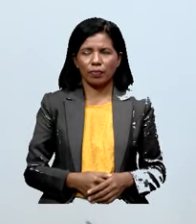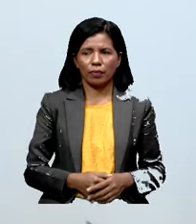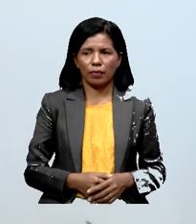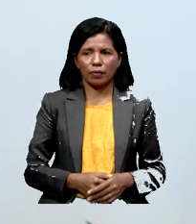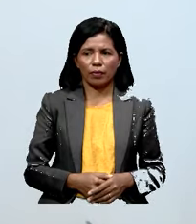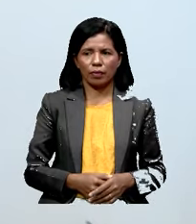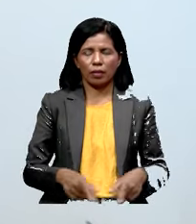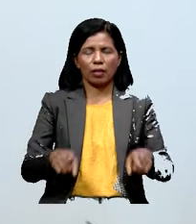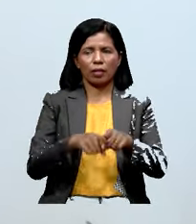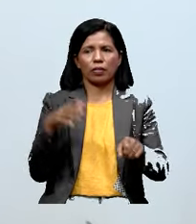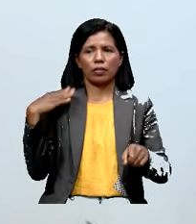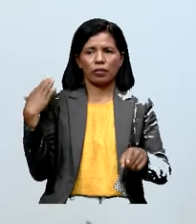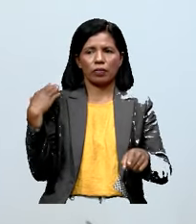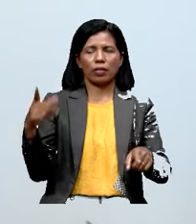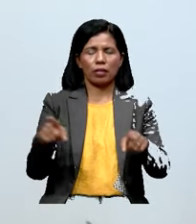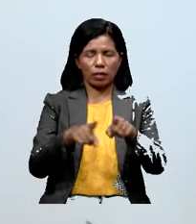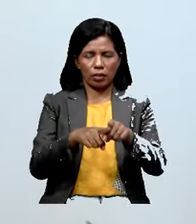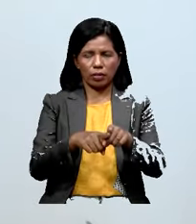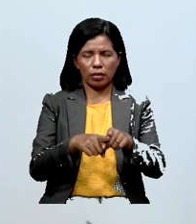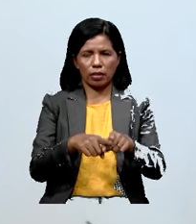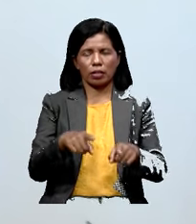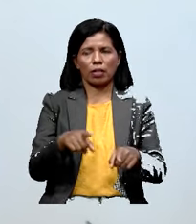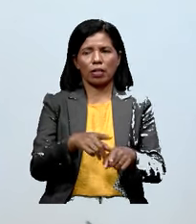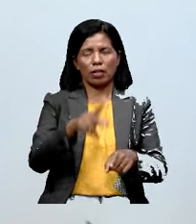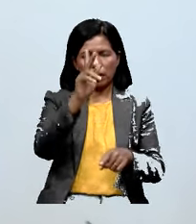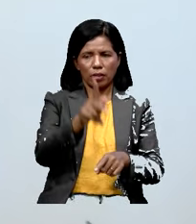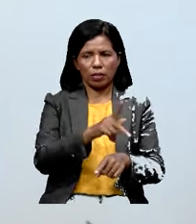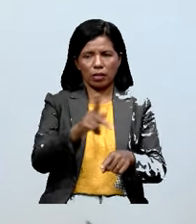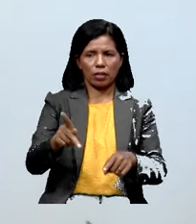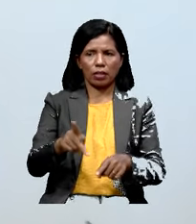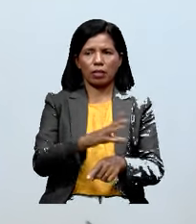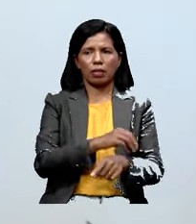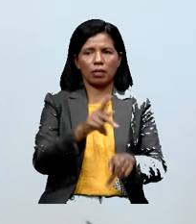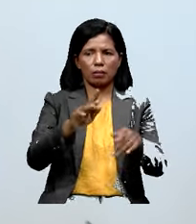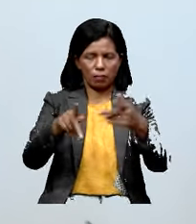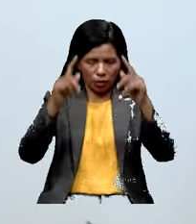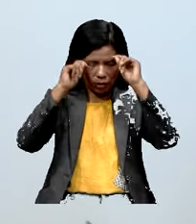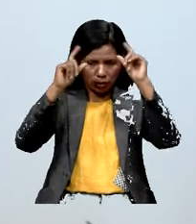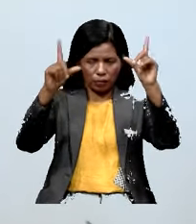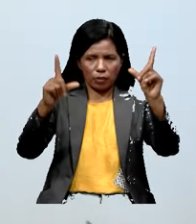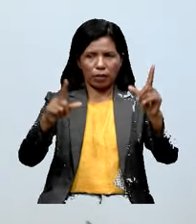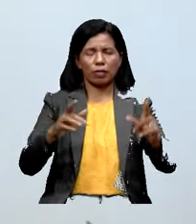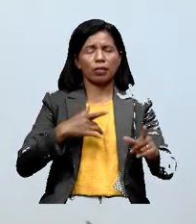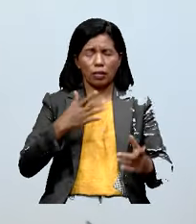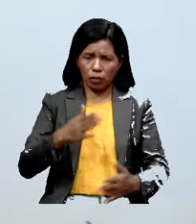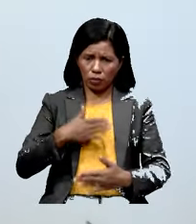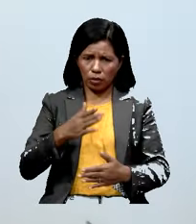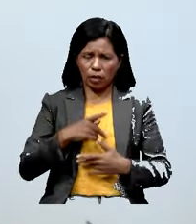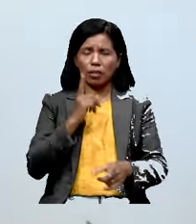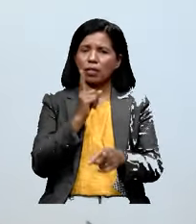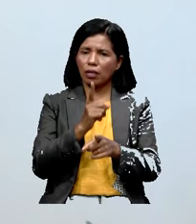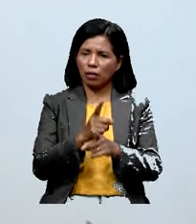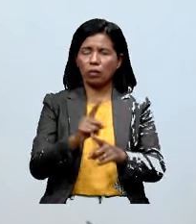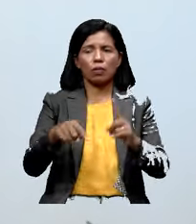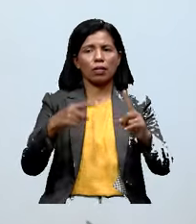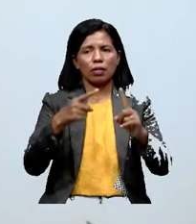Dia kene san fuin sae ne san joven católica cristao no sida da Timor. Sinto orgulho de tebe so